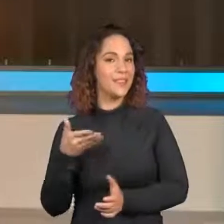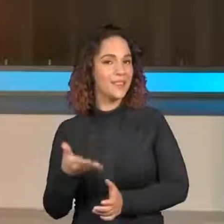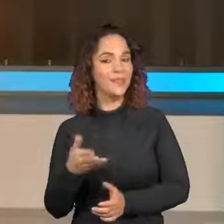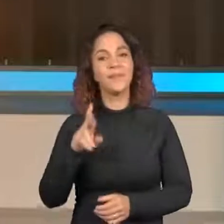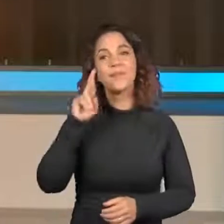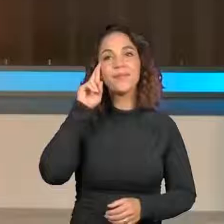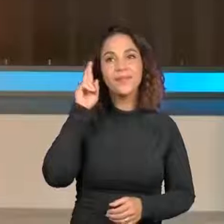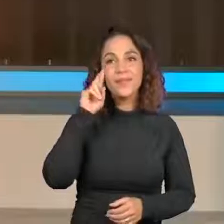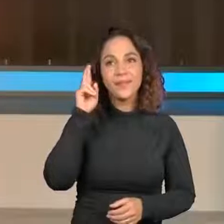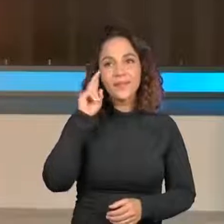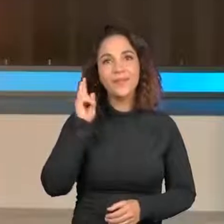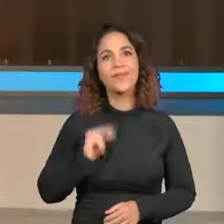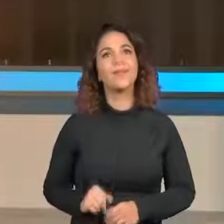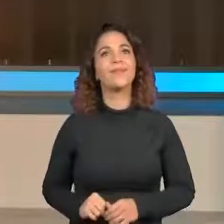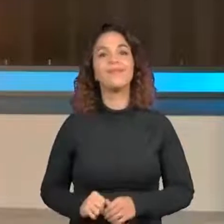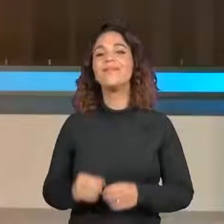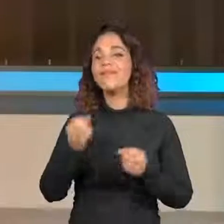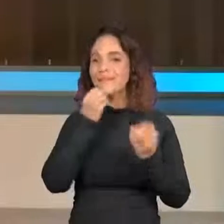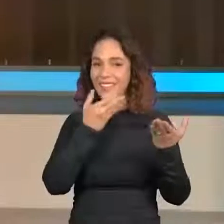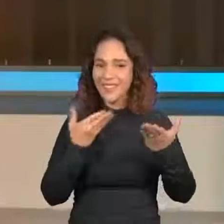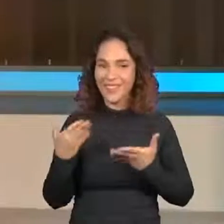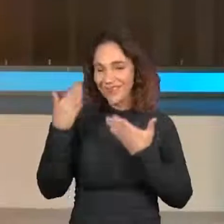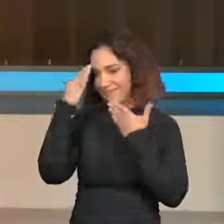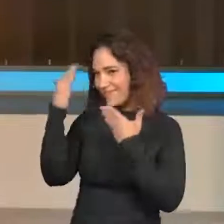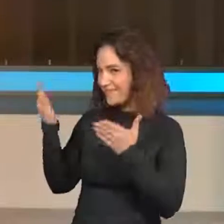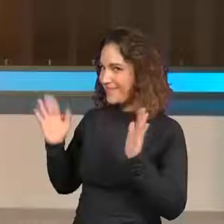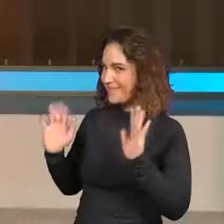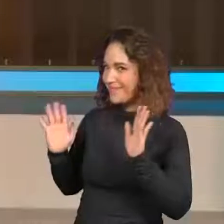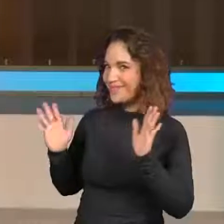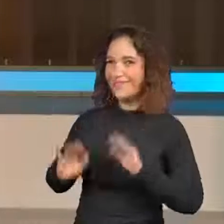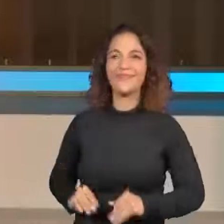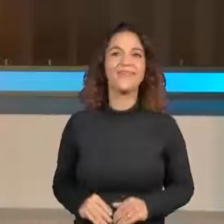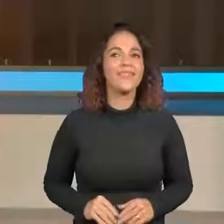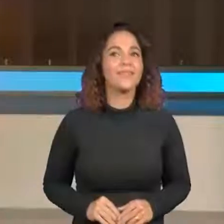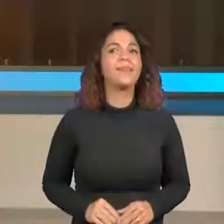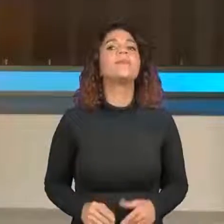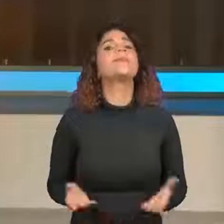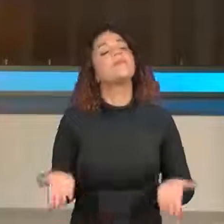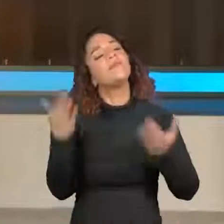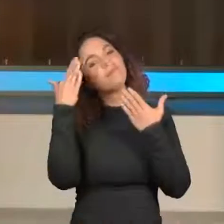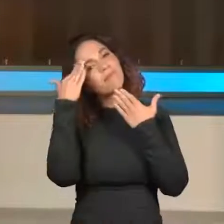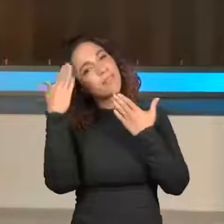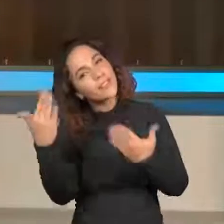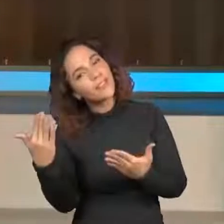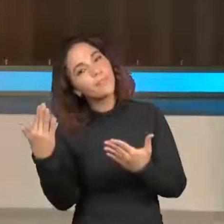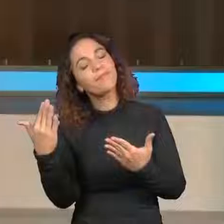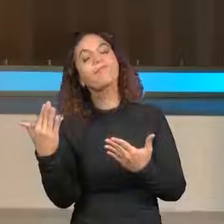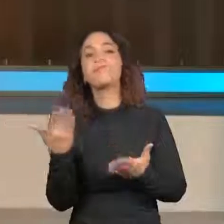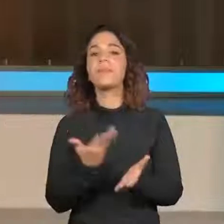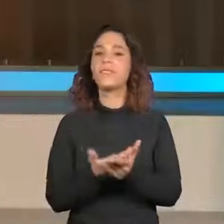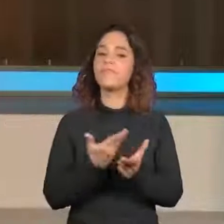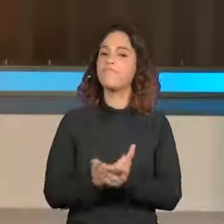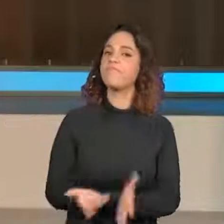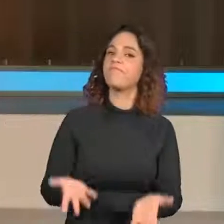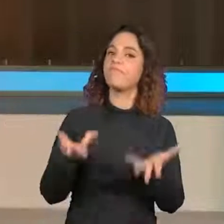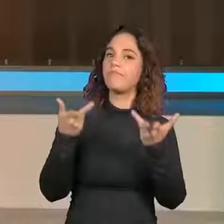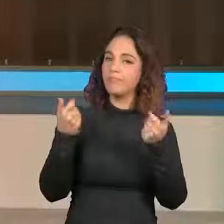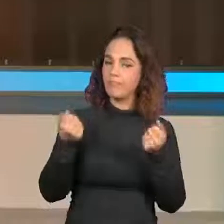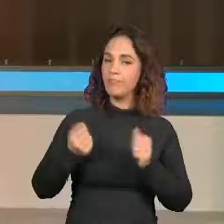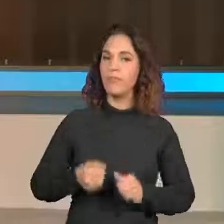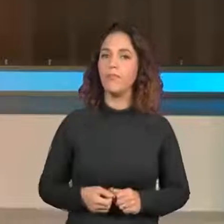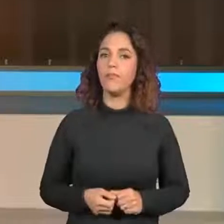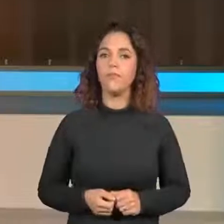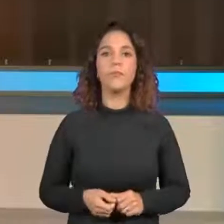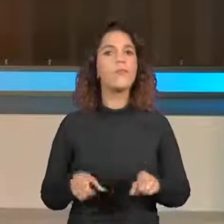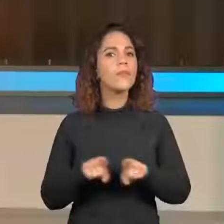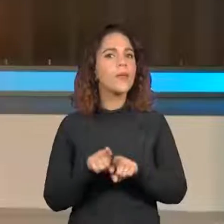a Raíssa. Bem-vinda, Raíssa! Muito obrigada por abrilhantar as nossas aulas